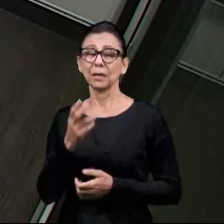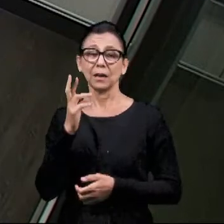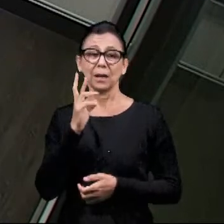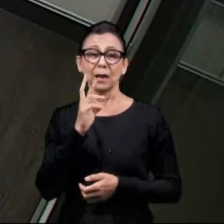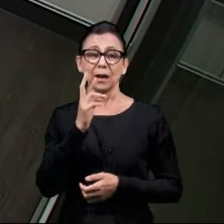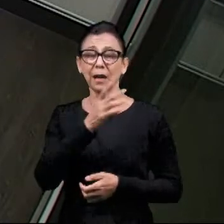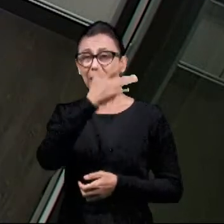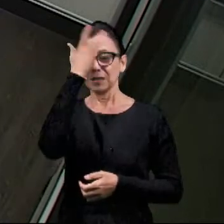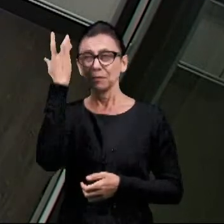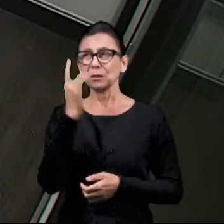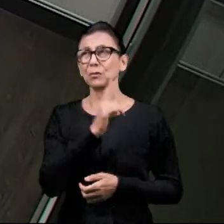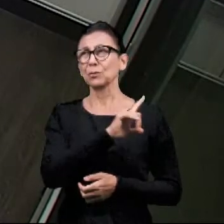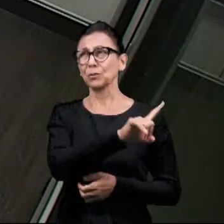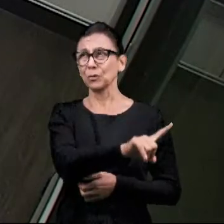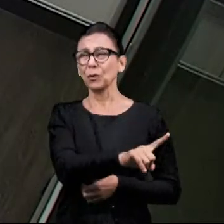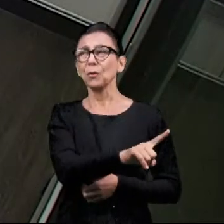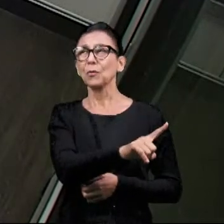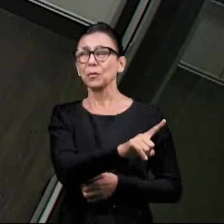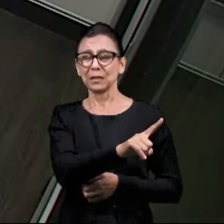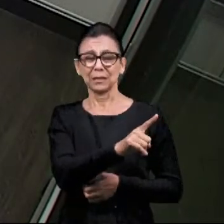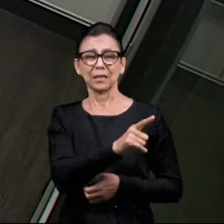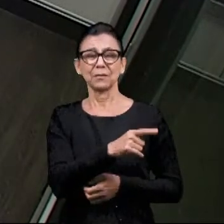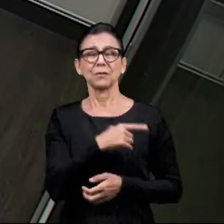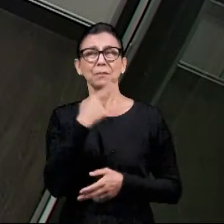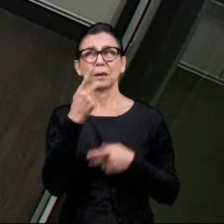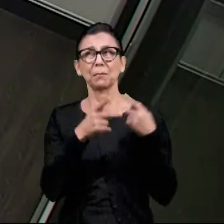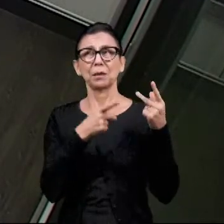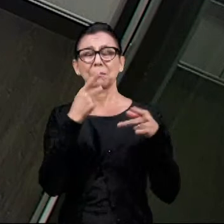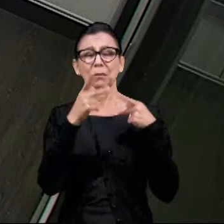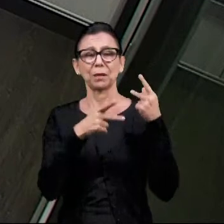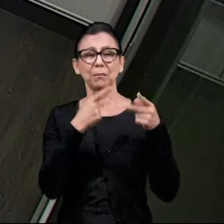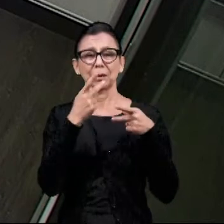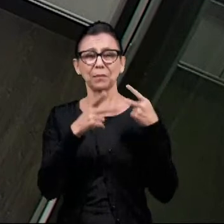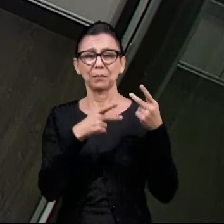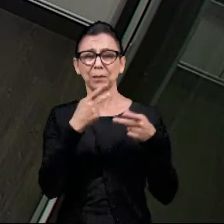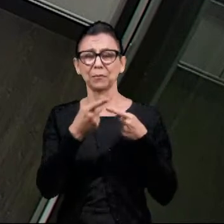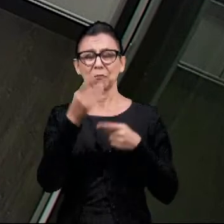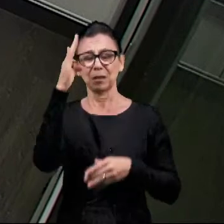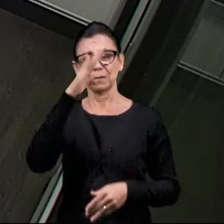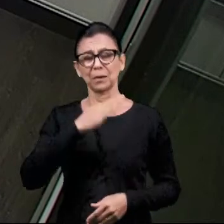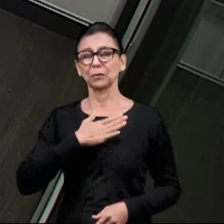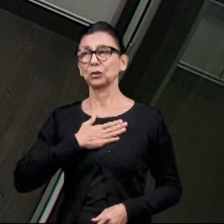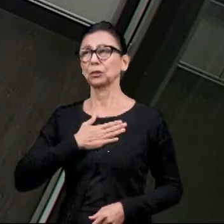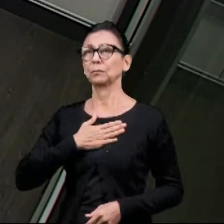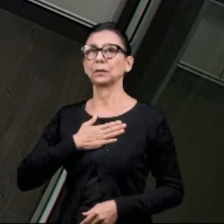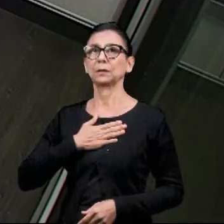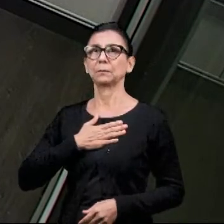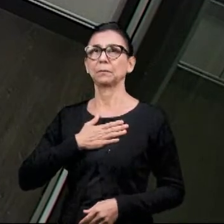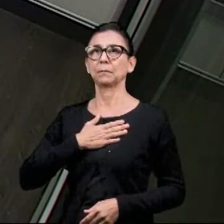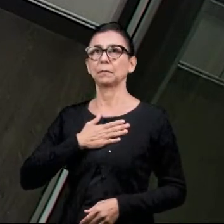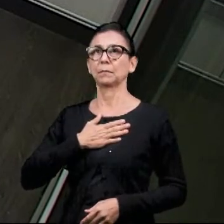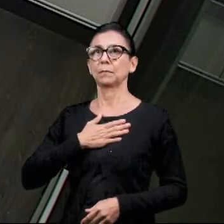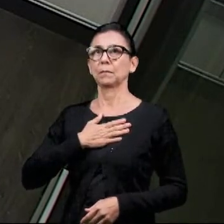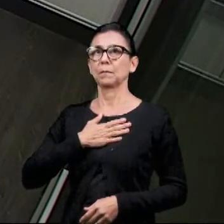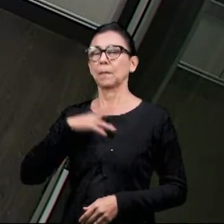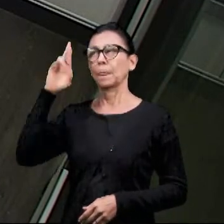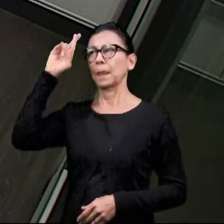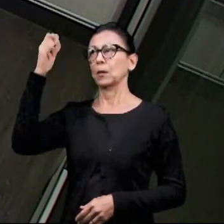Aí eu abri a Bíblia, o Senhor falou em Isaías: isso jamais vai acontecer. Você caminha. Aí